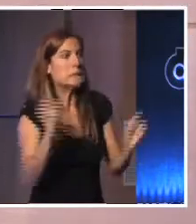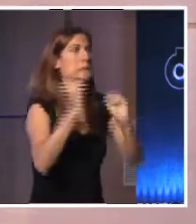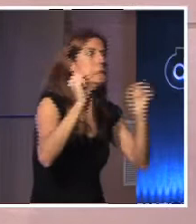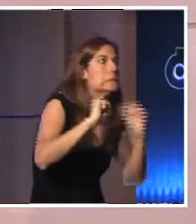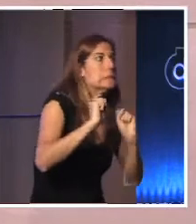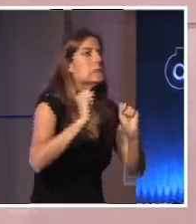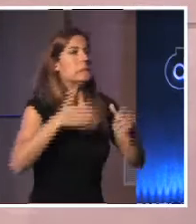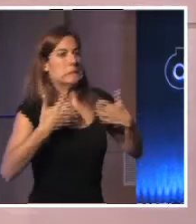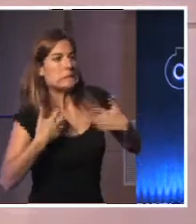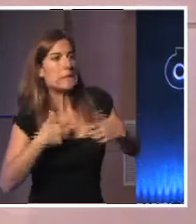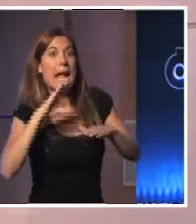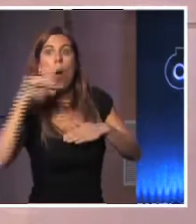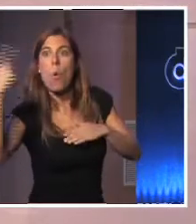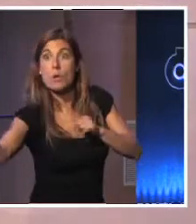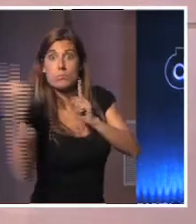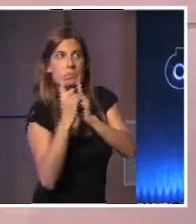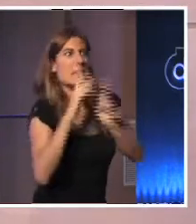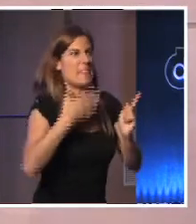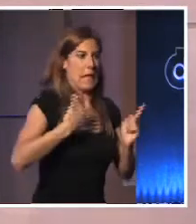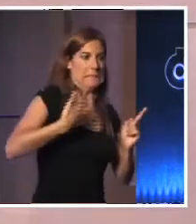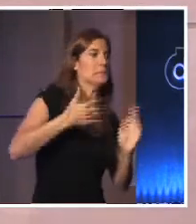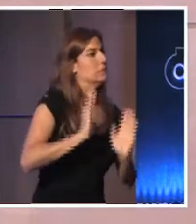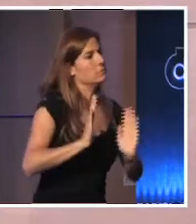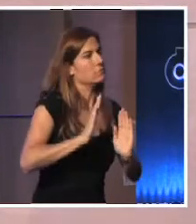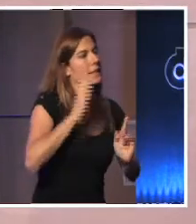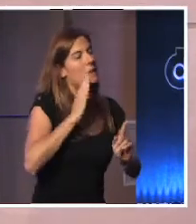em resposta a outros cães.